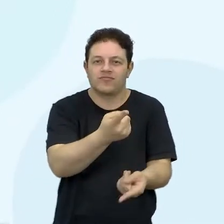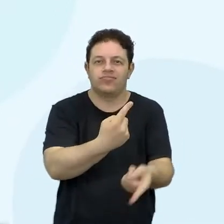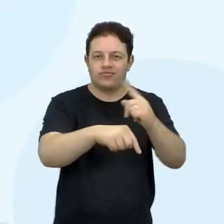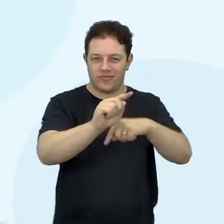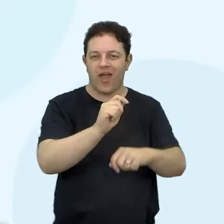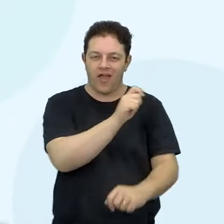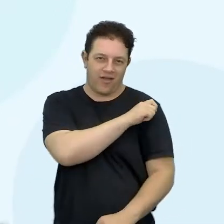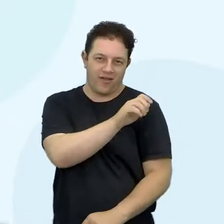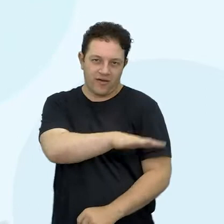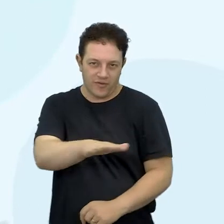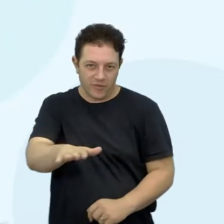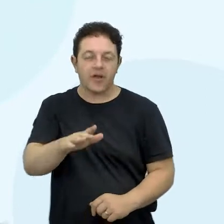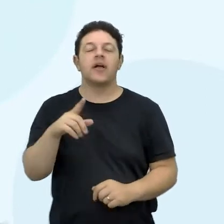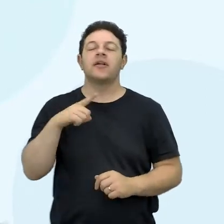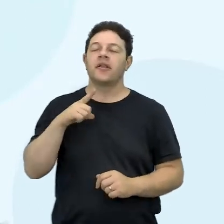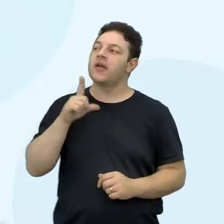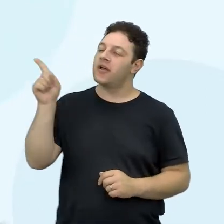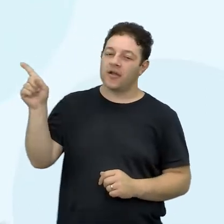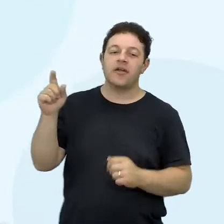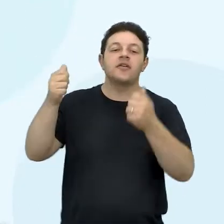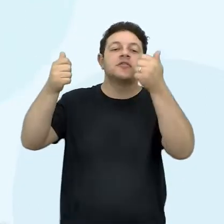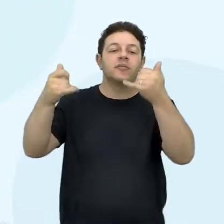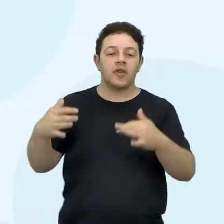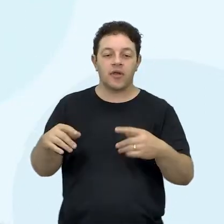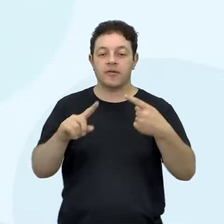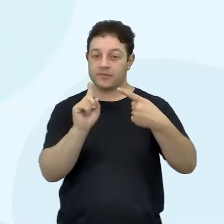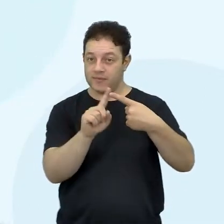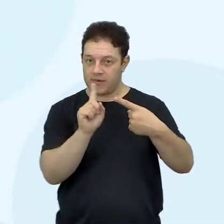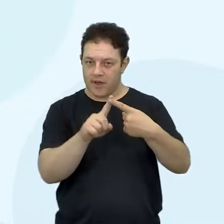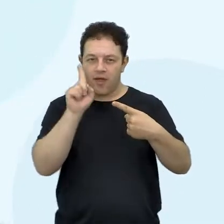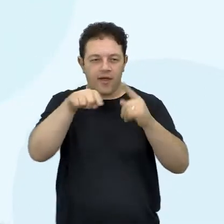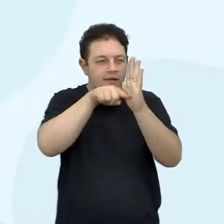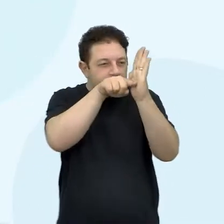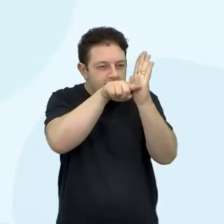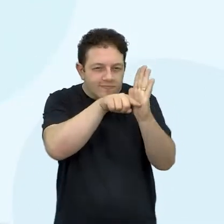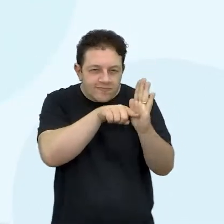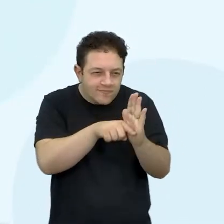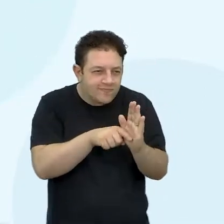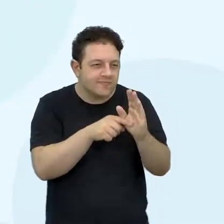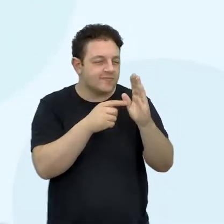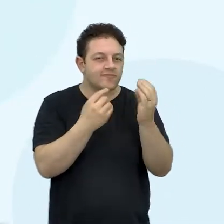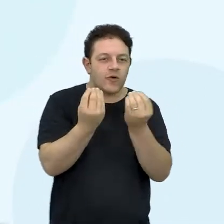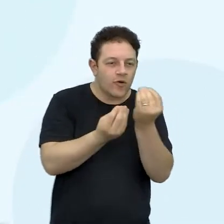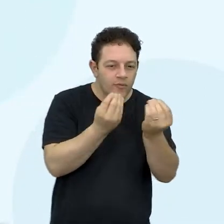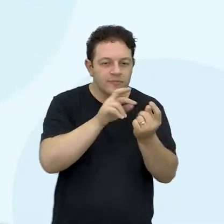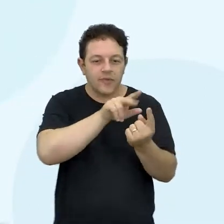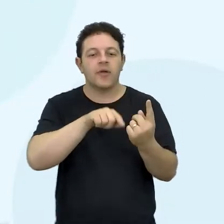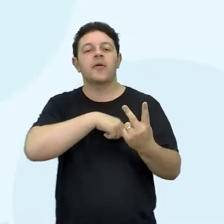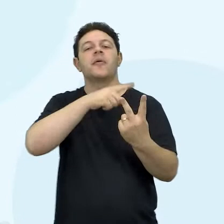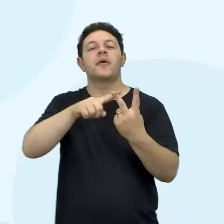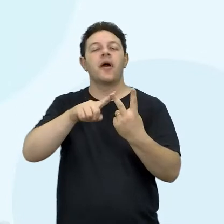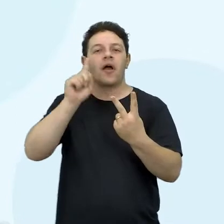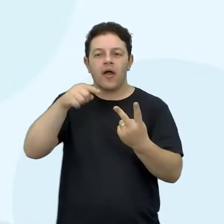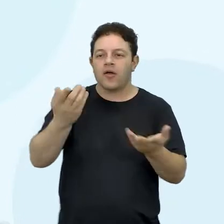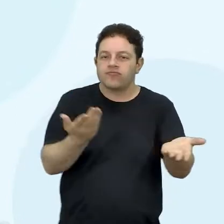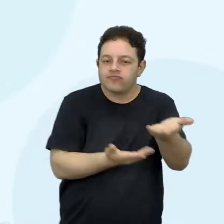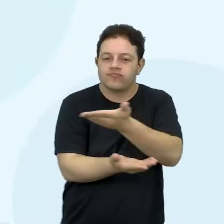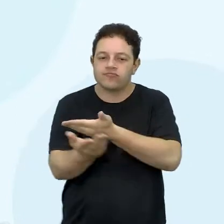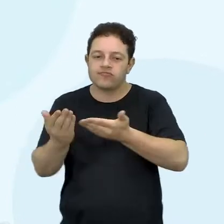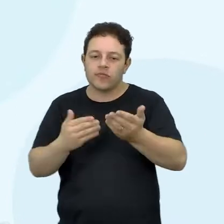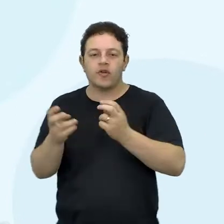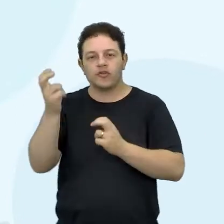a gente vai então, né, aportar aí os eixos de investigação científica e mediação e